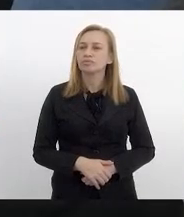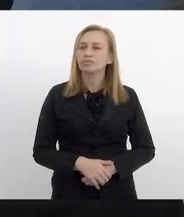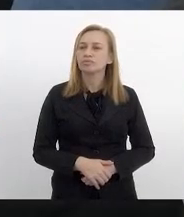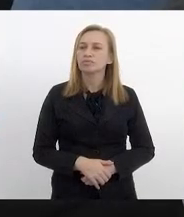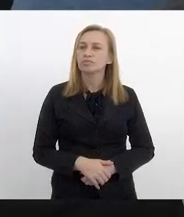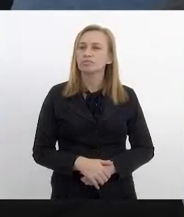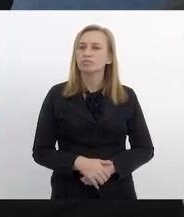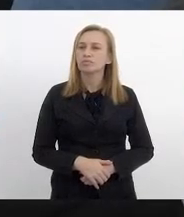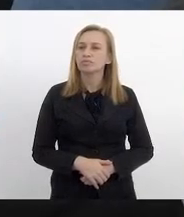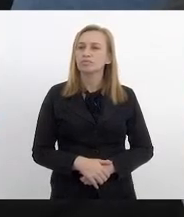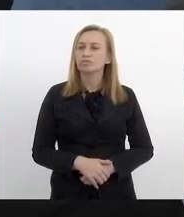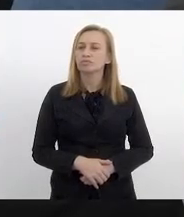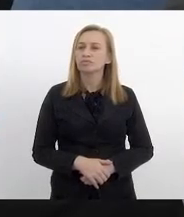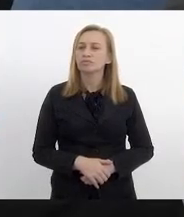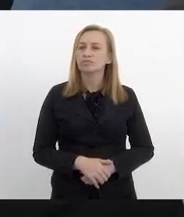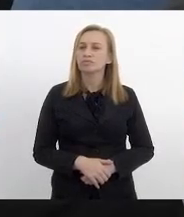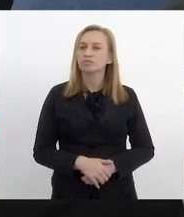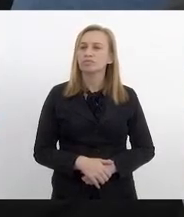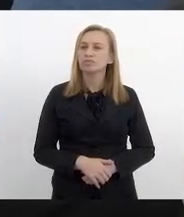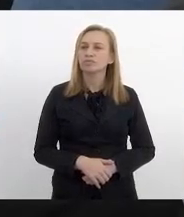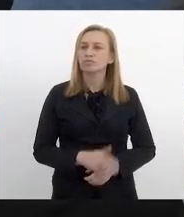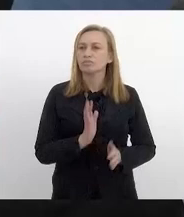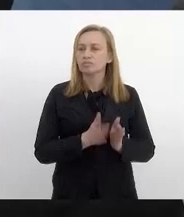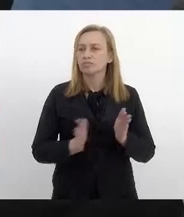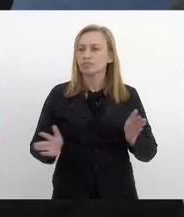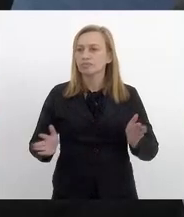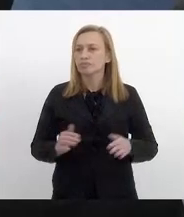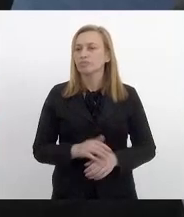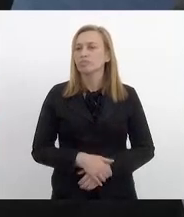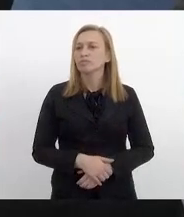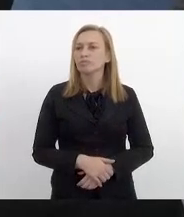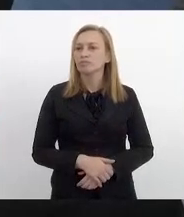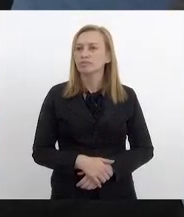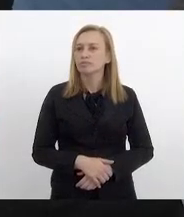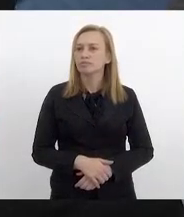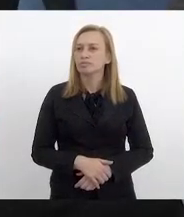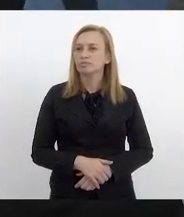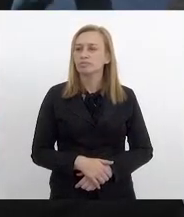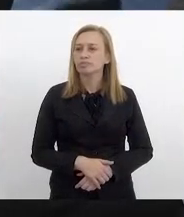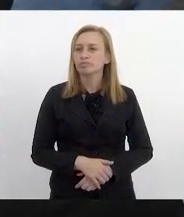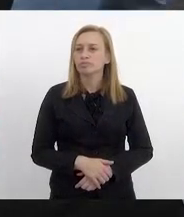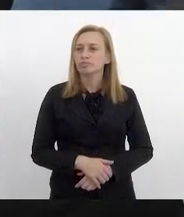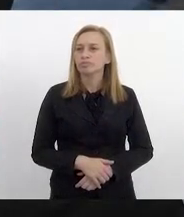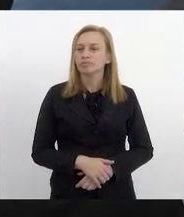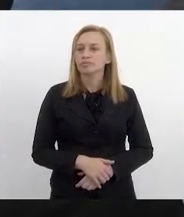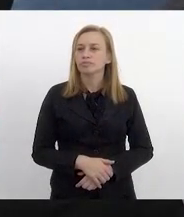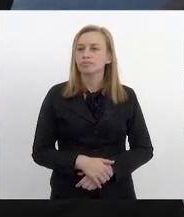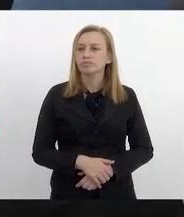Presidente, pela ordem.